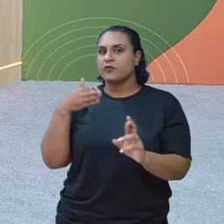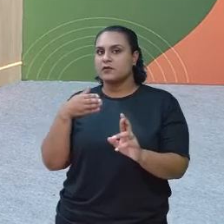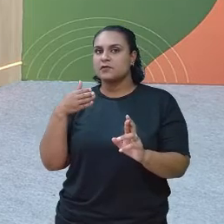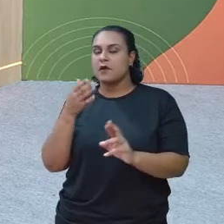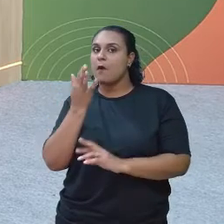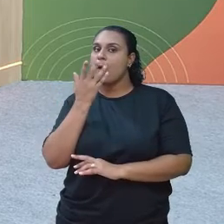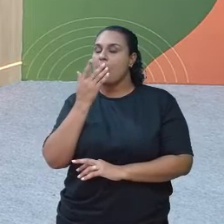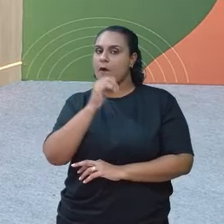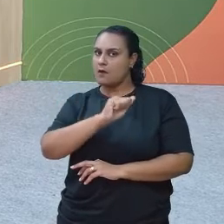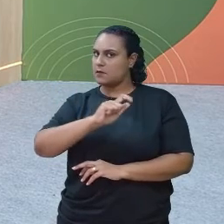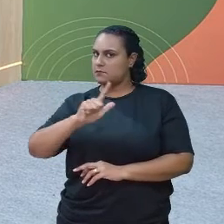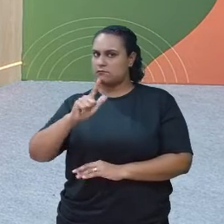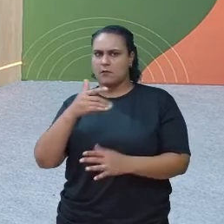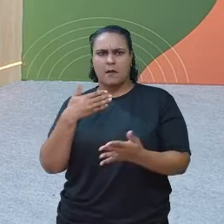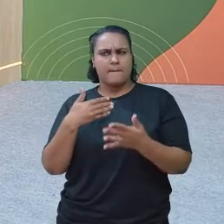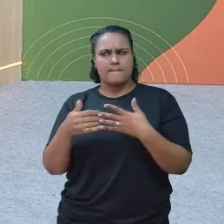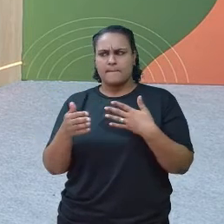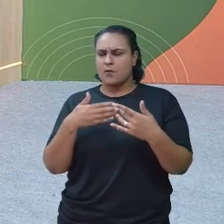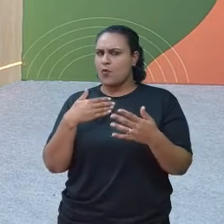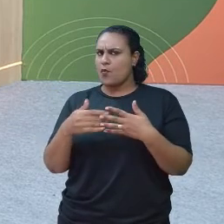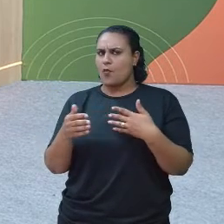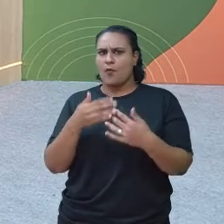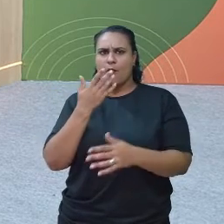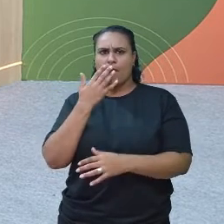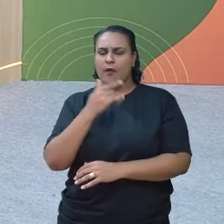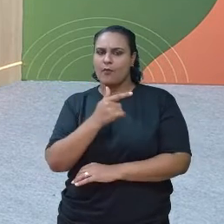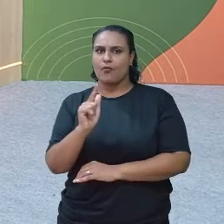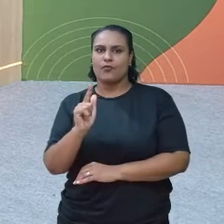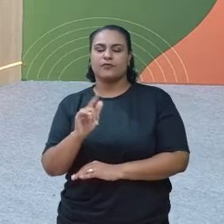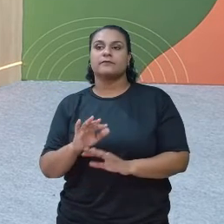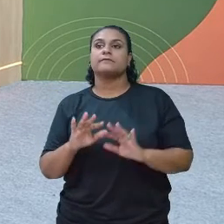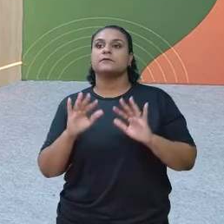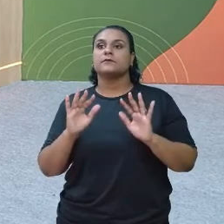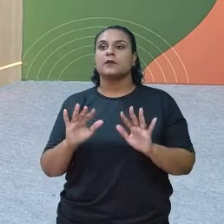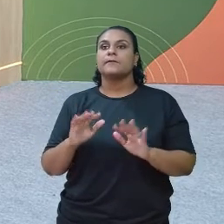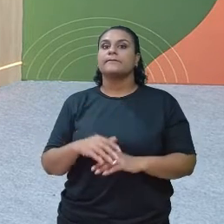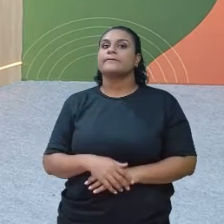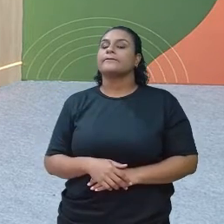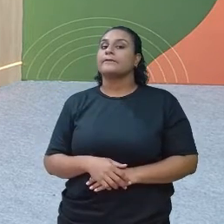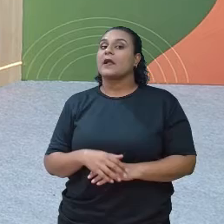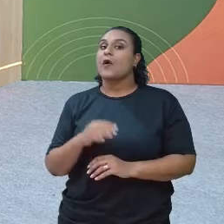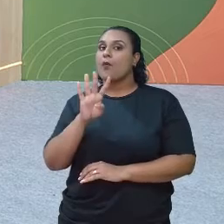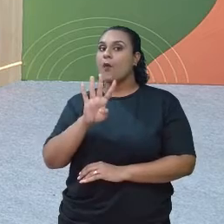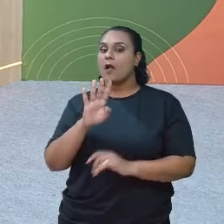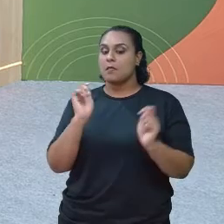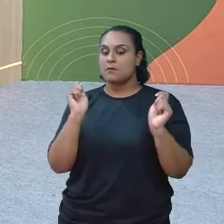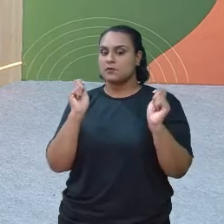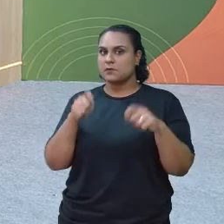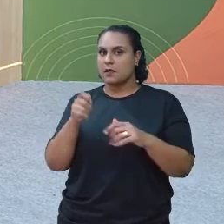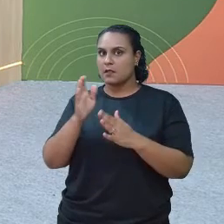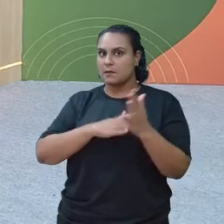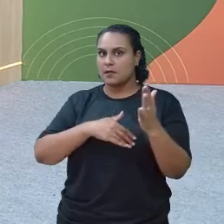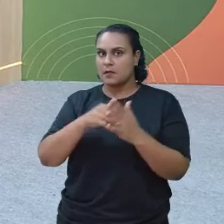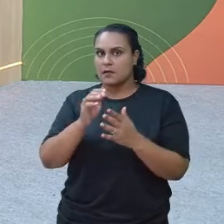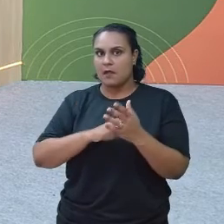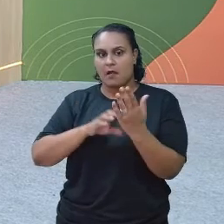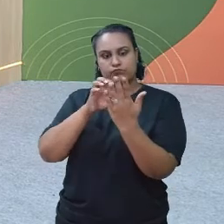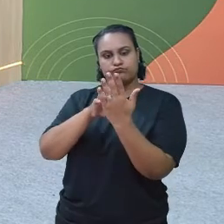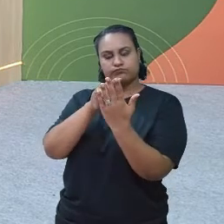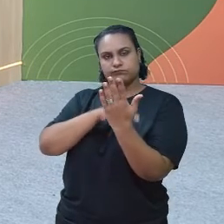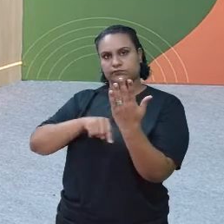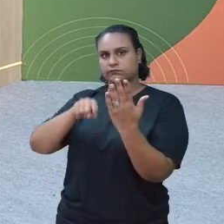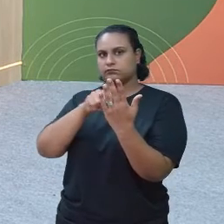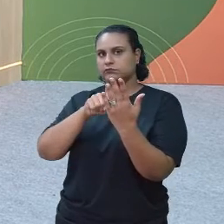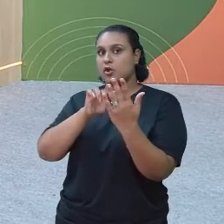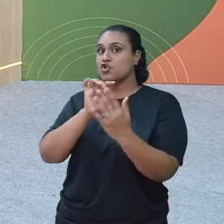cor azul, mas poderia ser qualquer uma das cores, então, ao invés de terem 4 possibilidades de pintar a região circular,